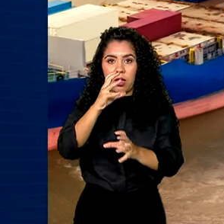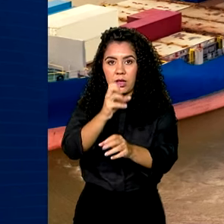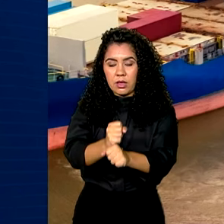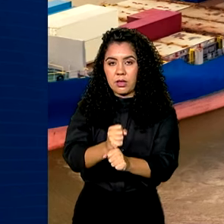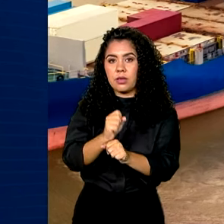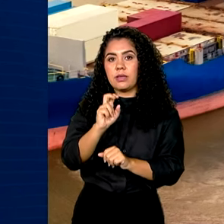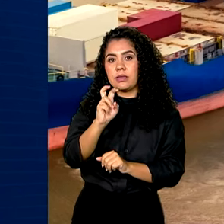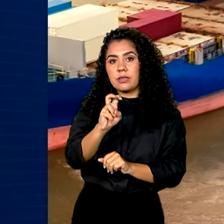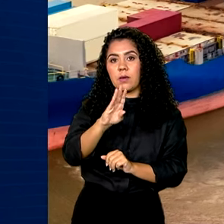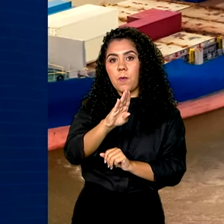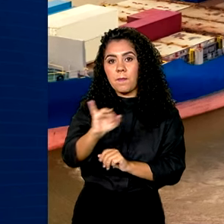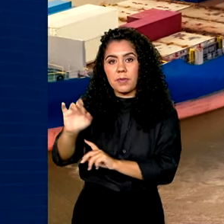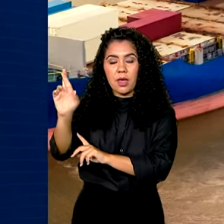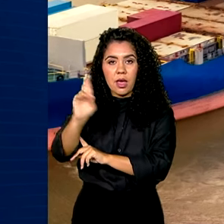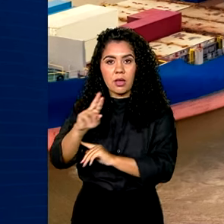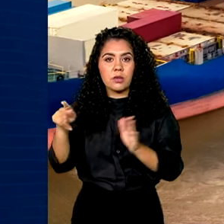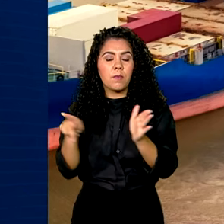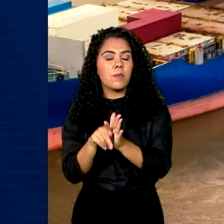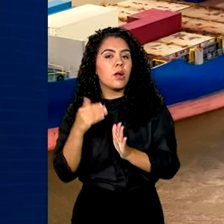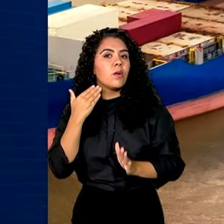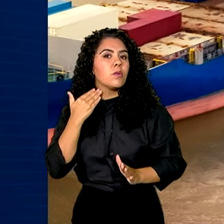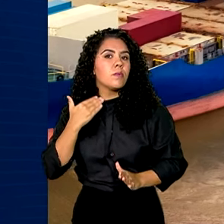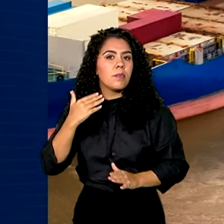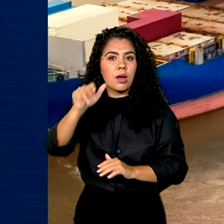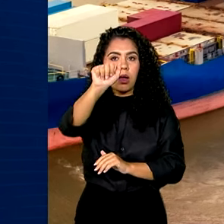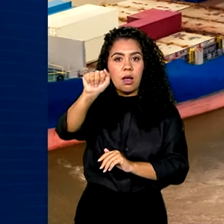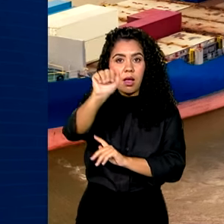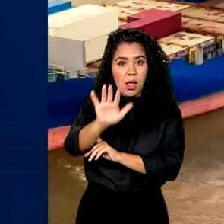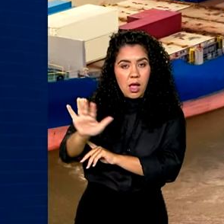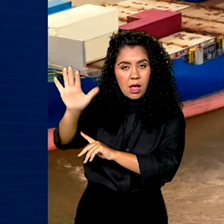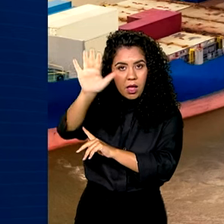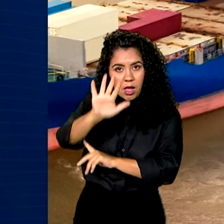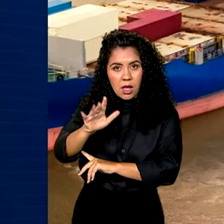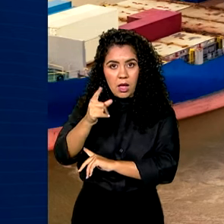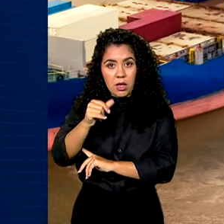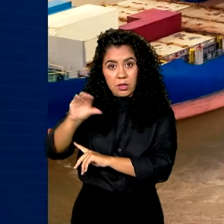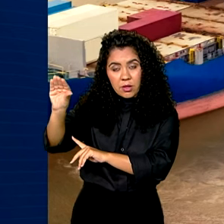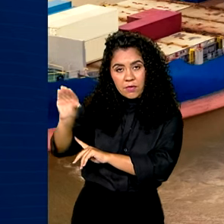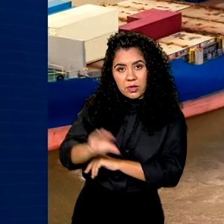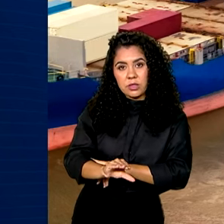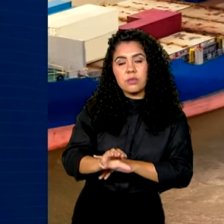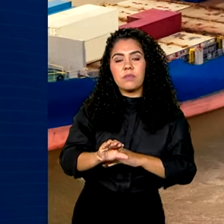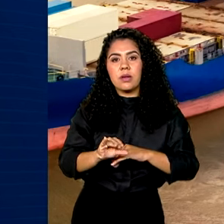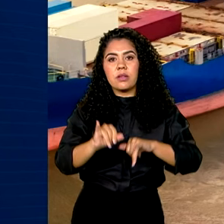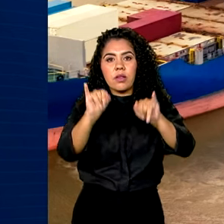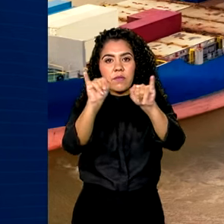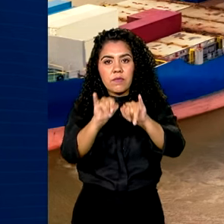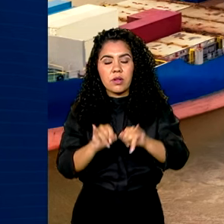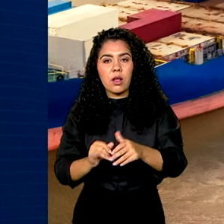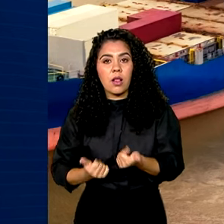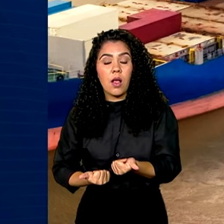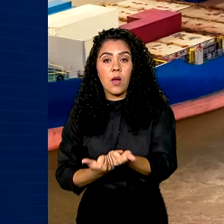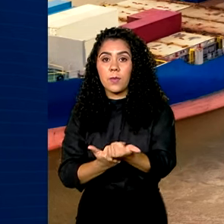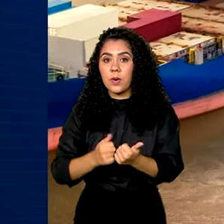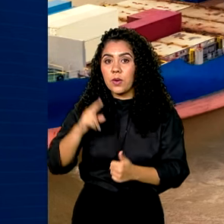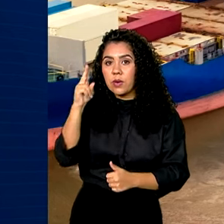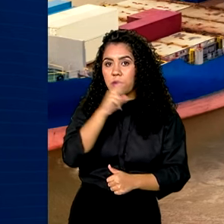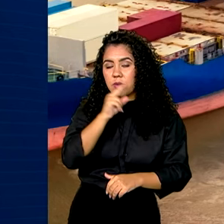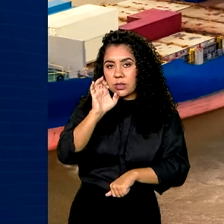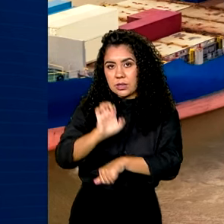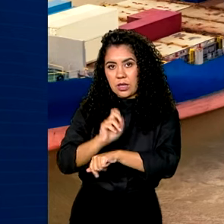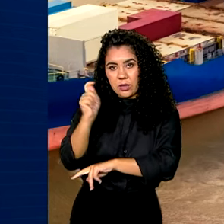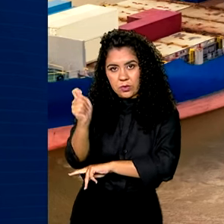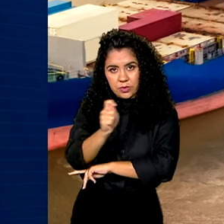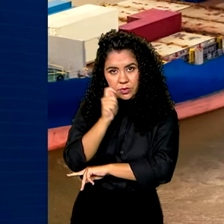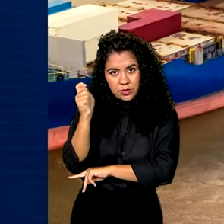bilhões de reais do banco asiático de investimentos e estrutura para apoio emergencial ao Rio Grande do